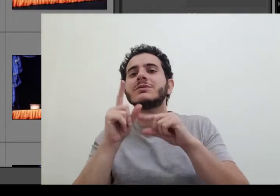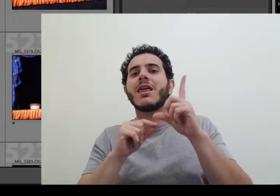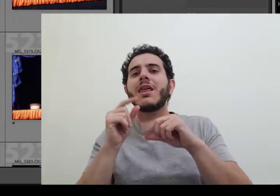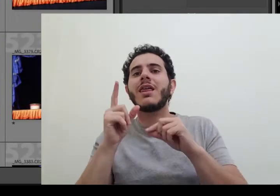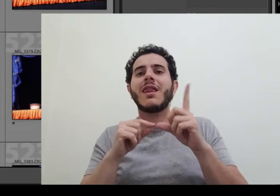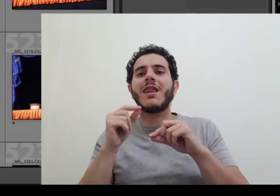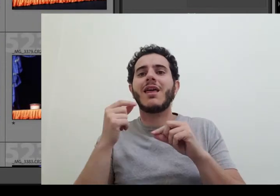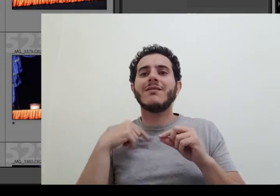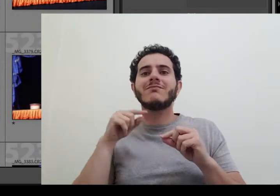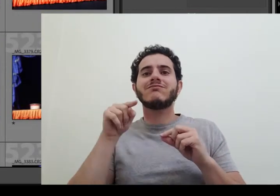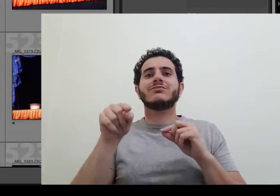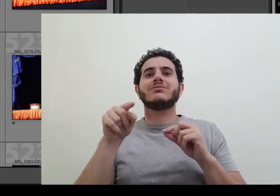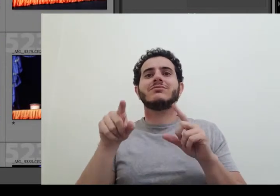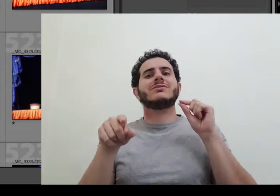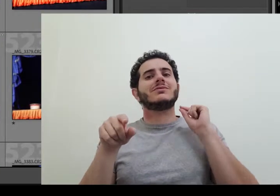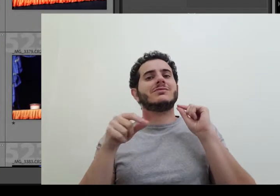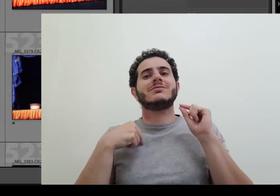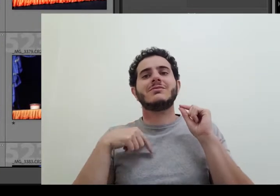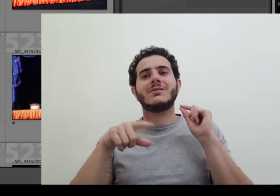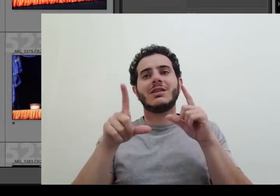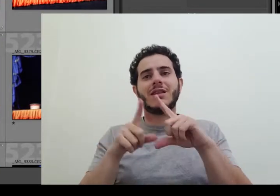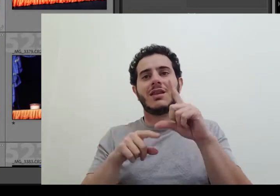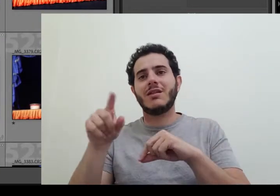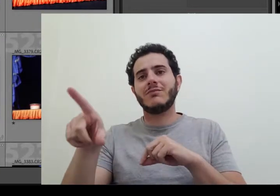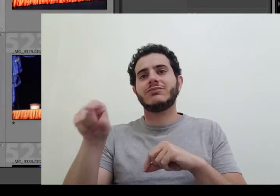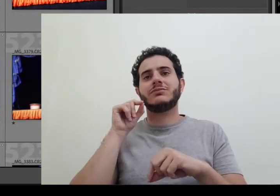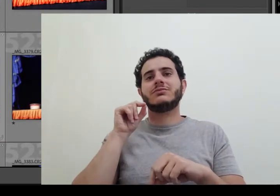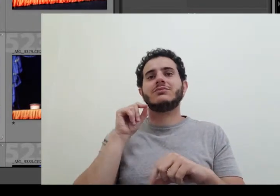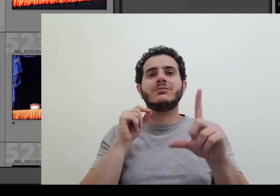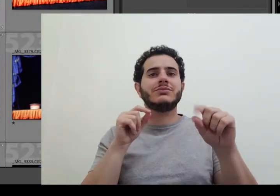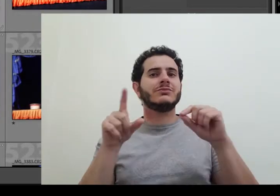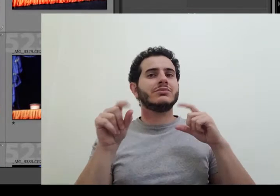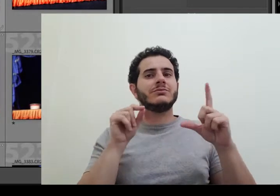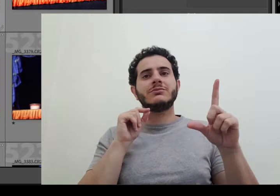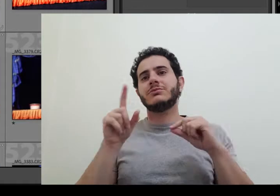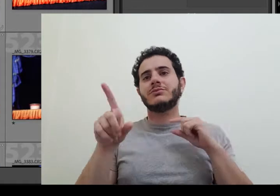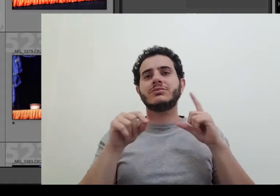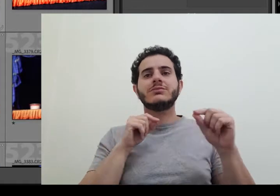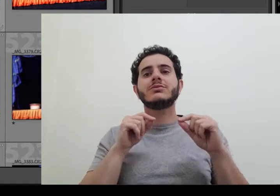estrelinha aqui, essa outra foto está com uma estrelinha aqui. Então depois eu seleciono